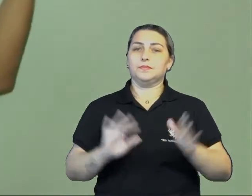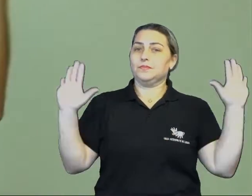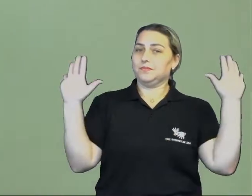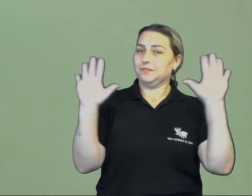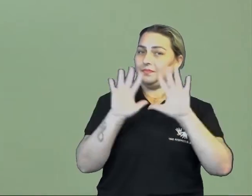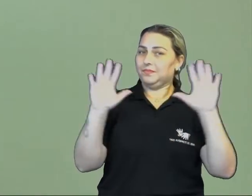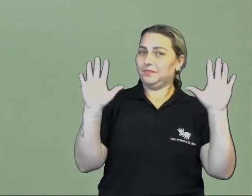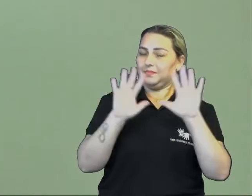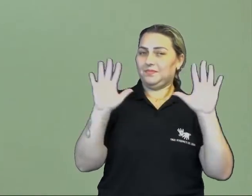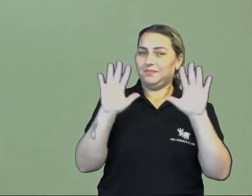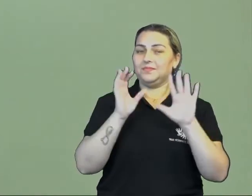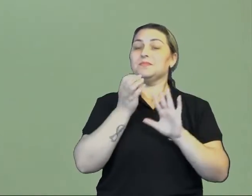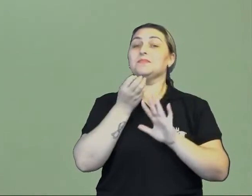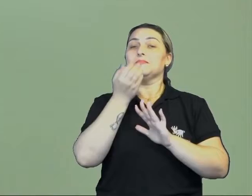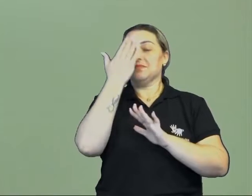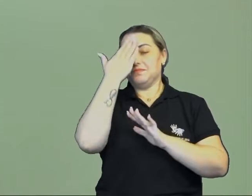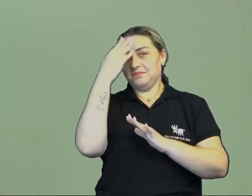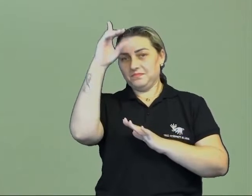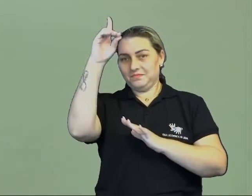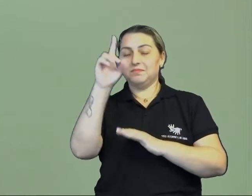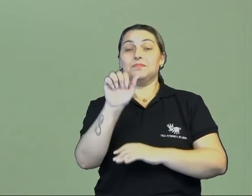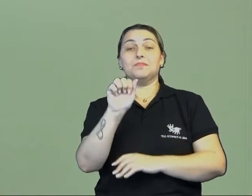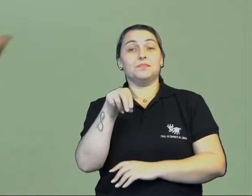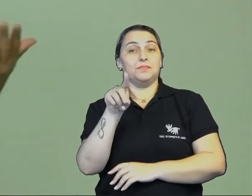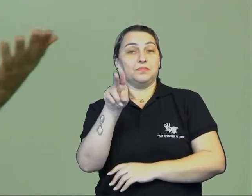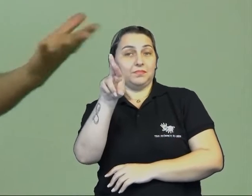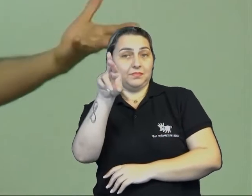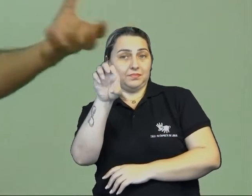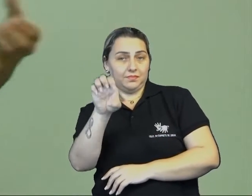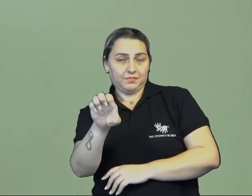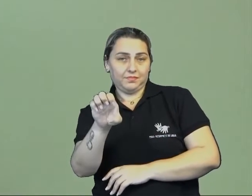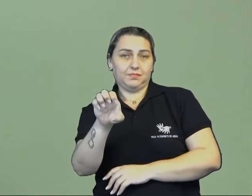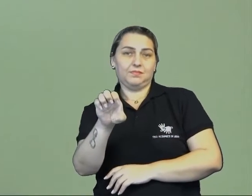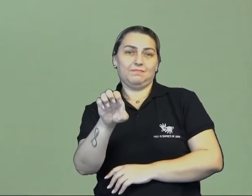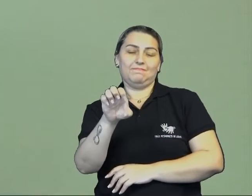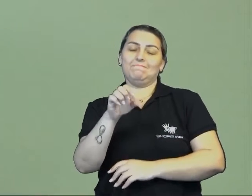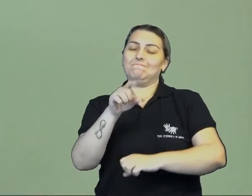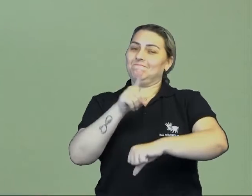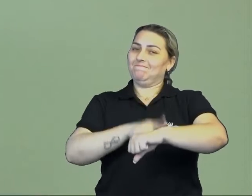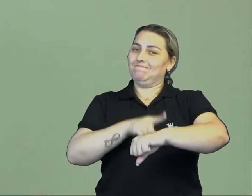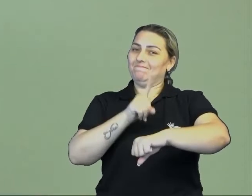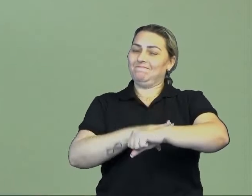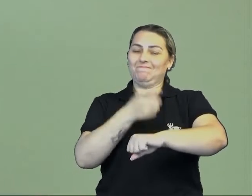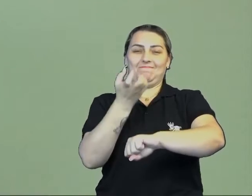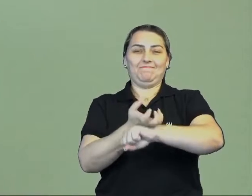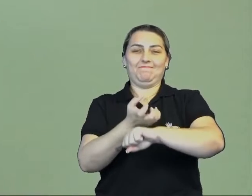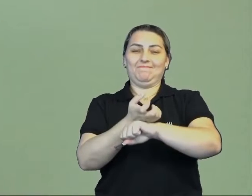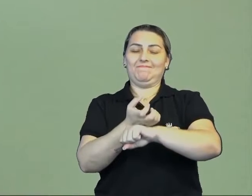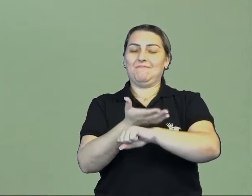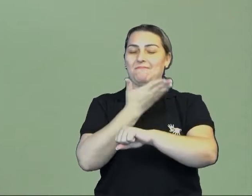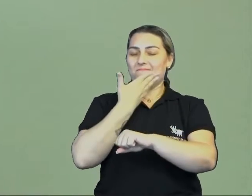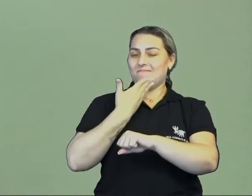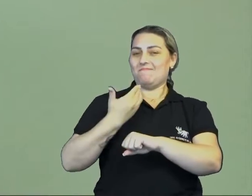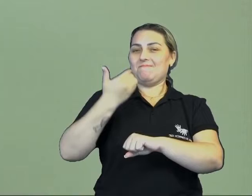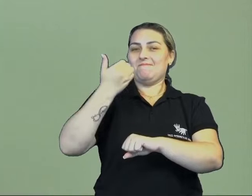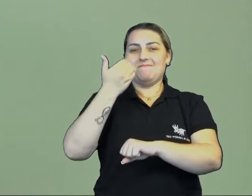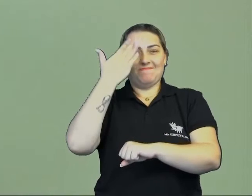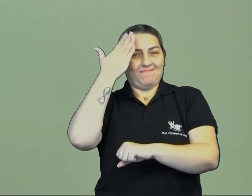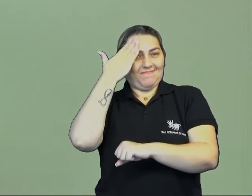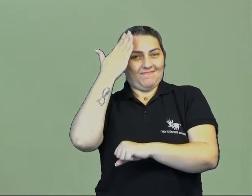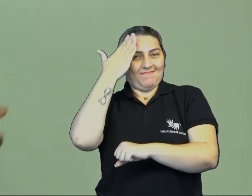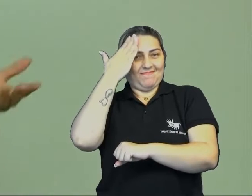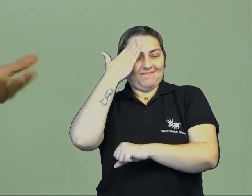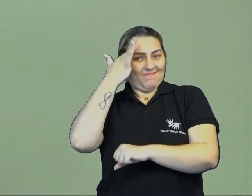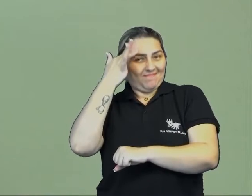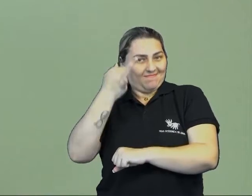Alô, alô, quem sou eu? Graças a Deus, eu sou André Vasconcelos e esse é o momento da sua disciplina favorita, que eu tenho certeza que é. Só